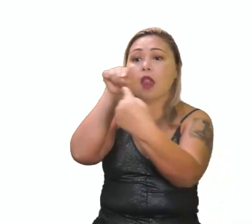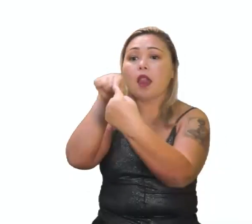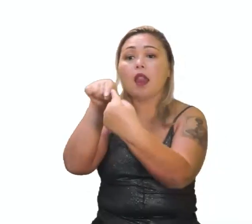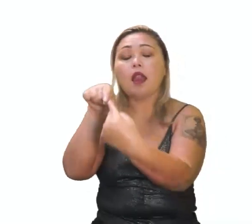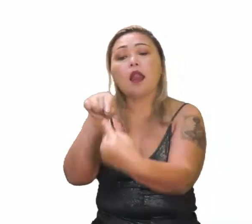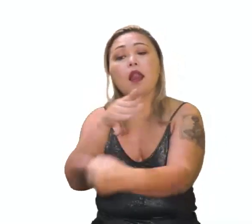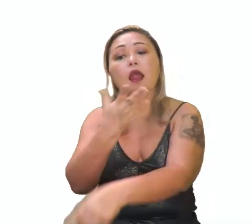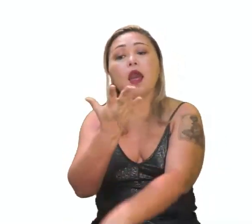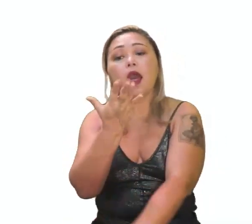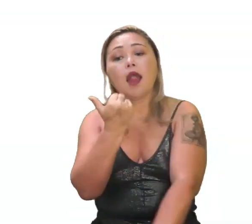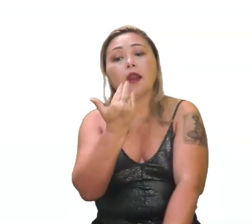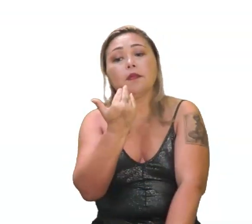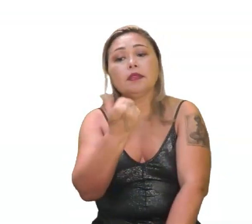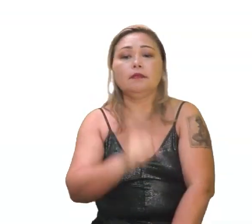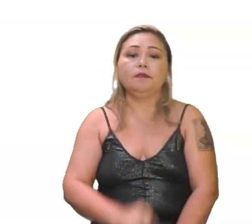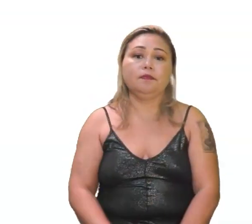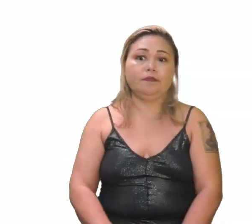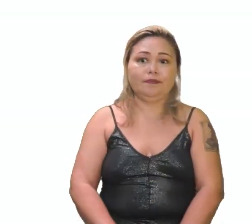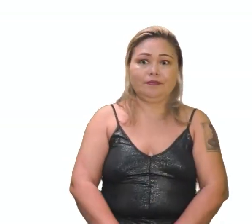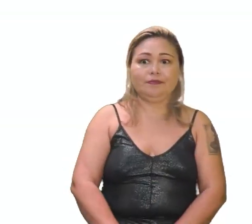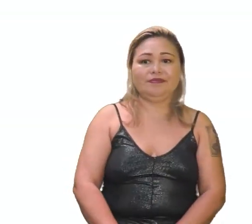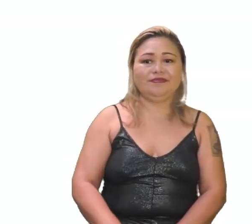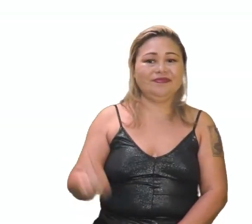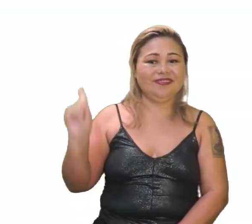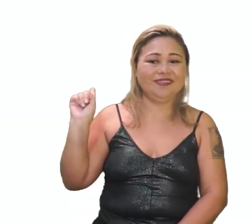questão que a gente tem aqui, ó.